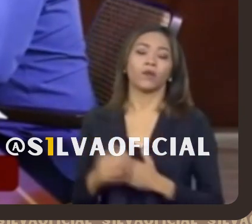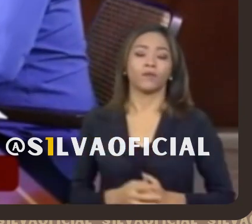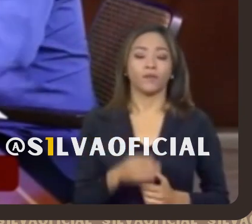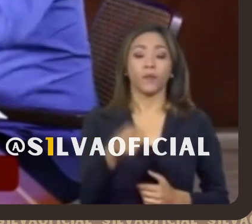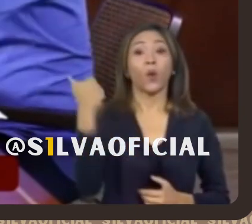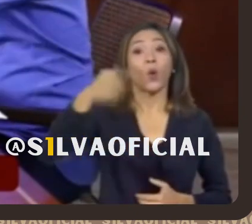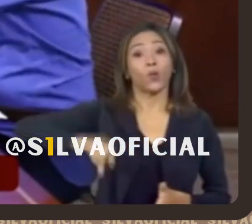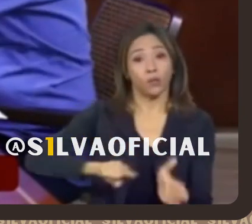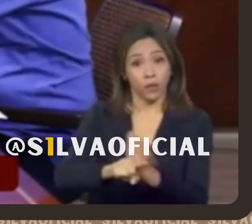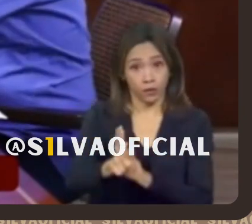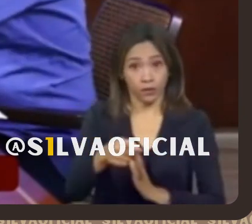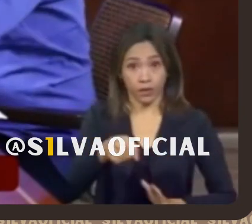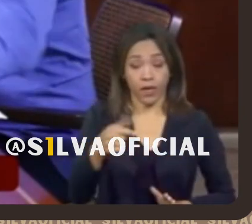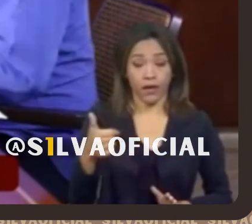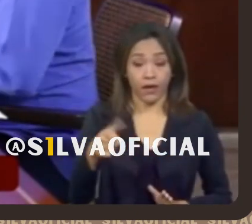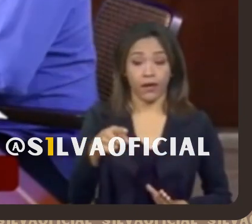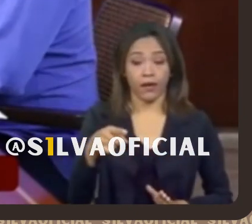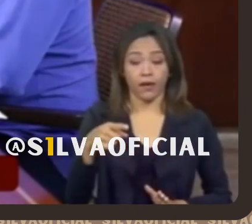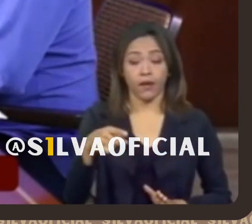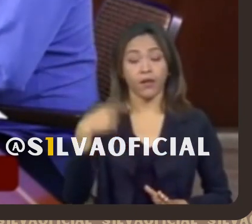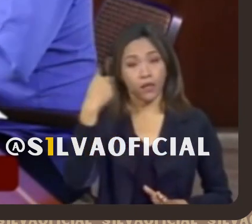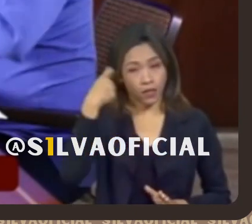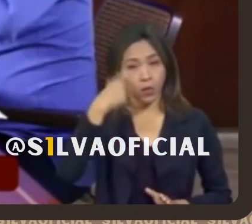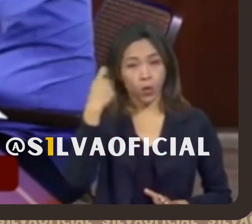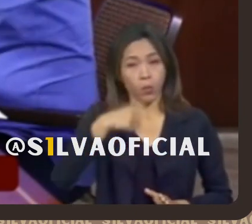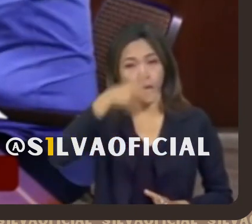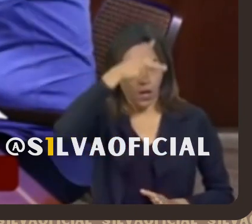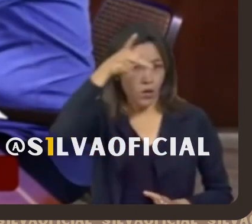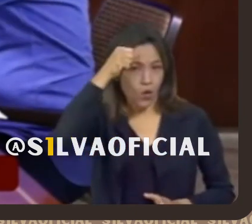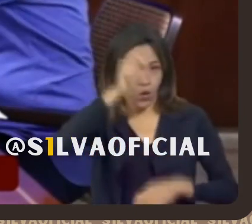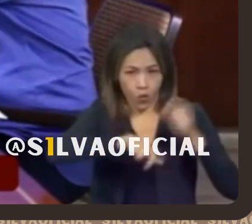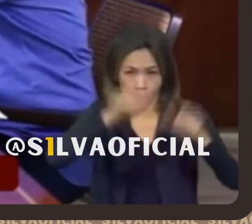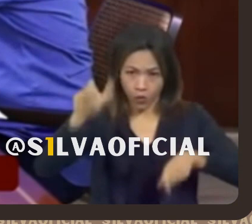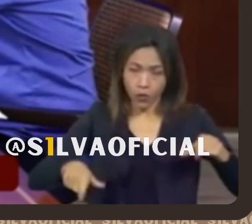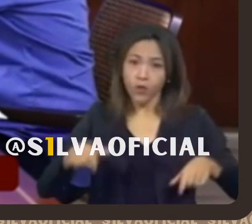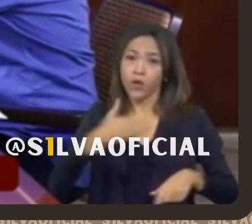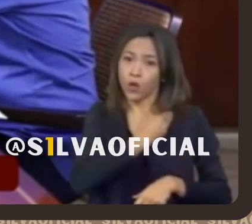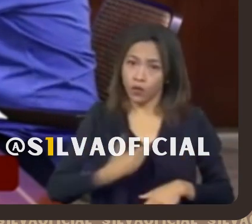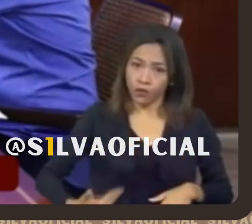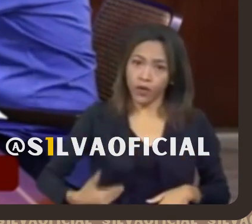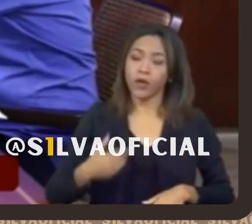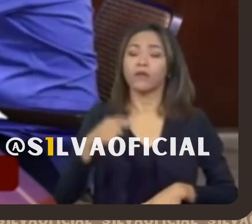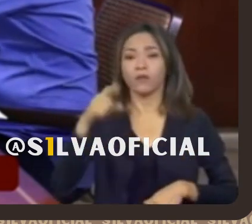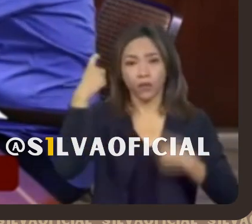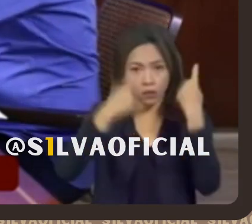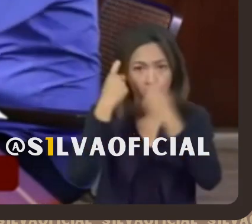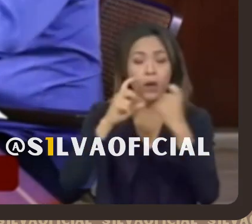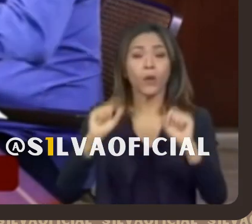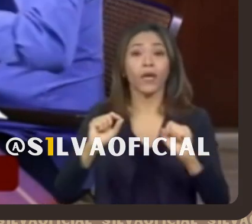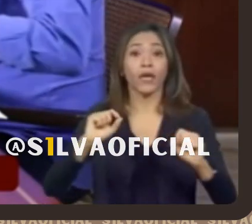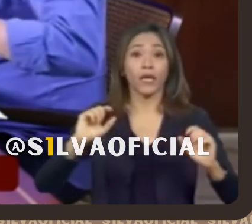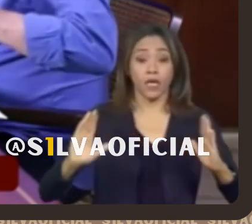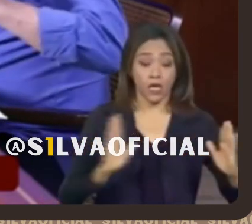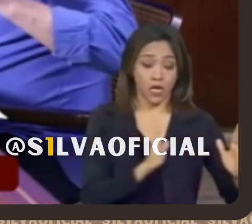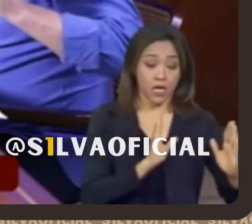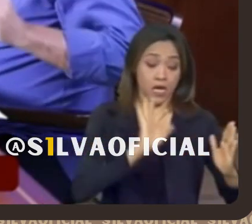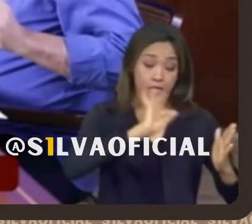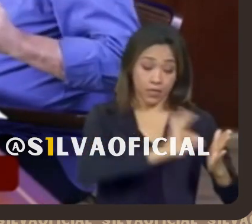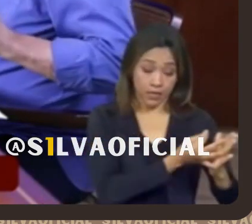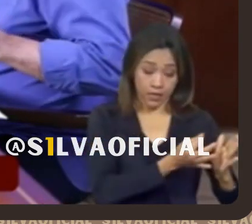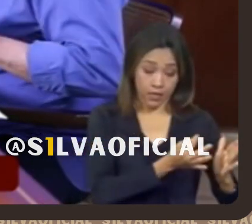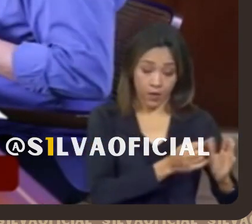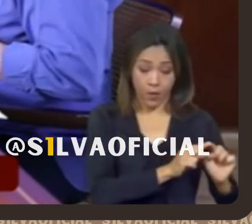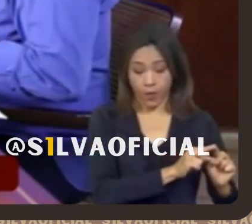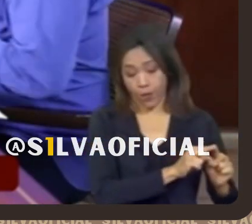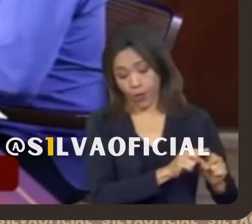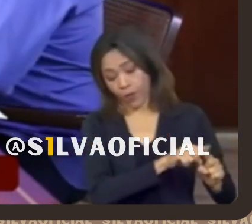preocupar os governadores tem que se preocupar que é o seguinte entre o Ato da ins e o Ato da execução